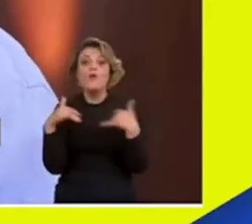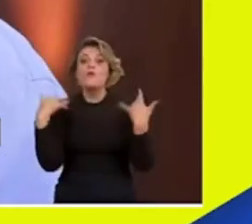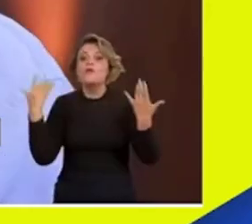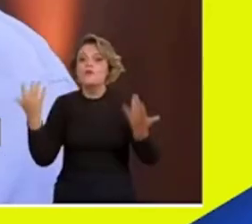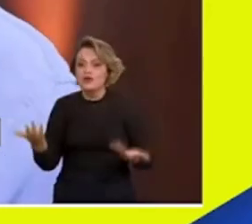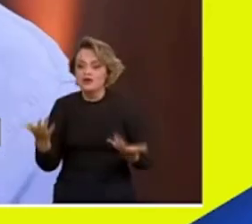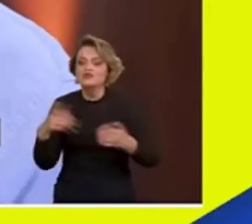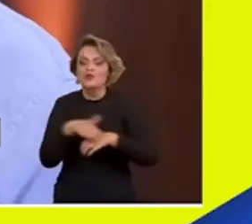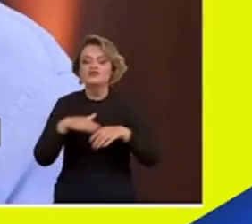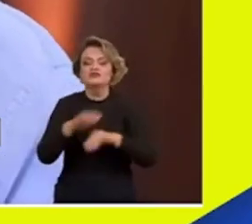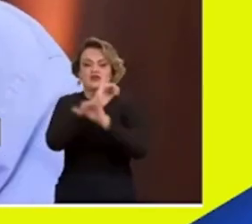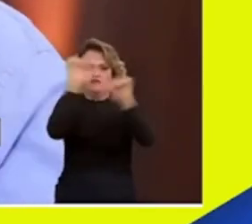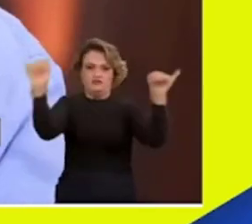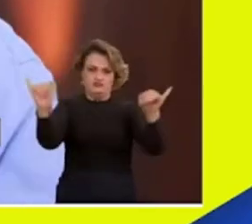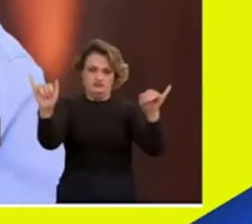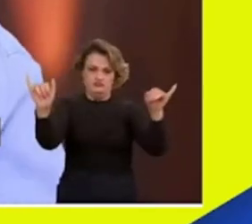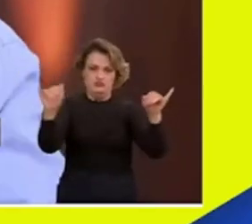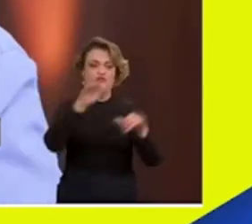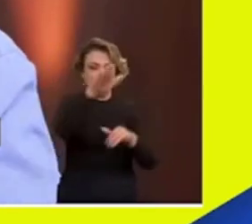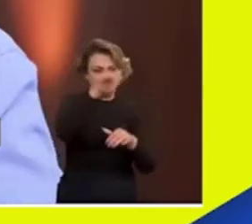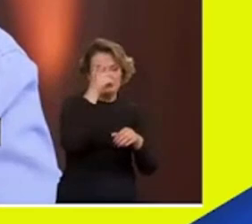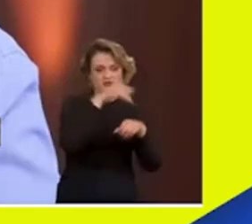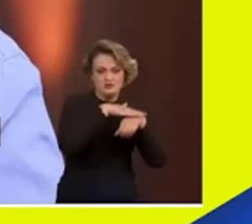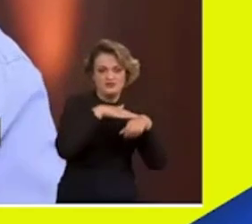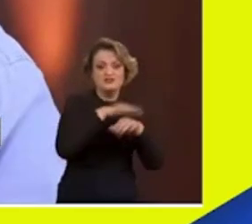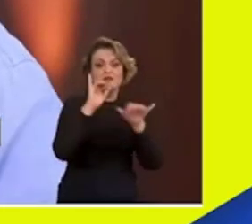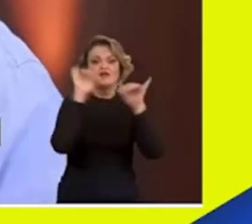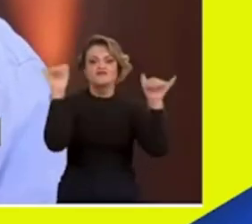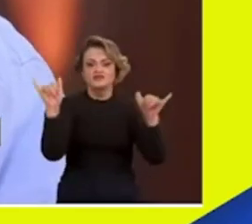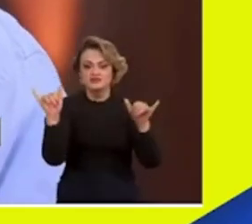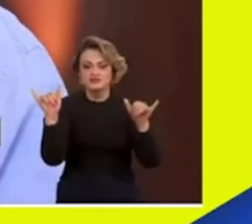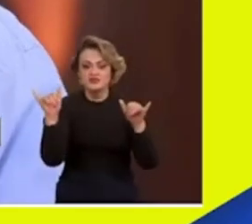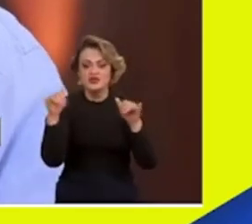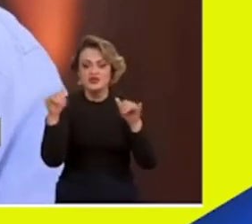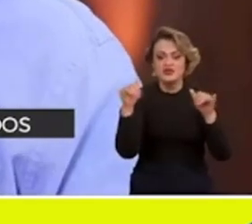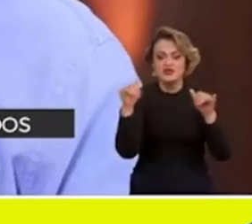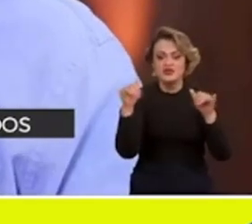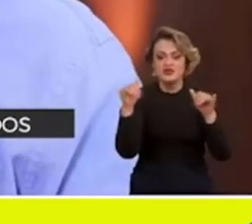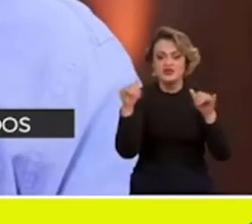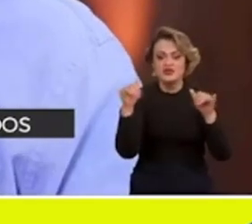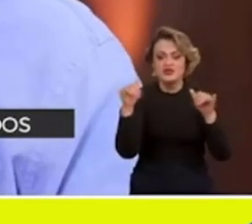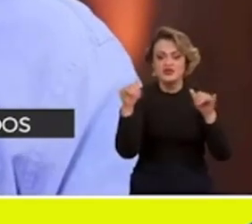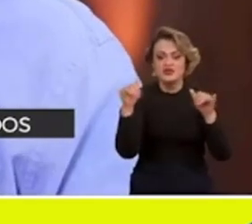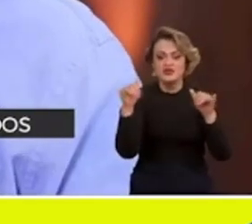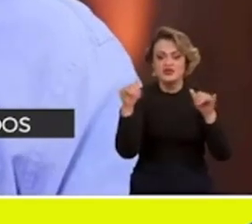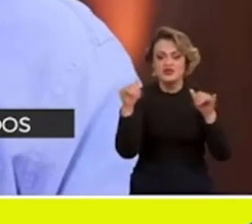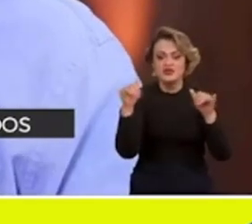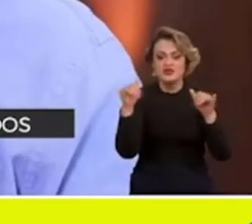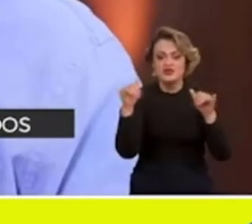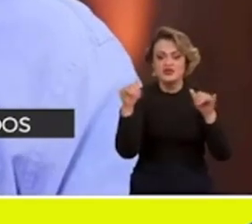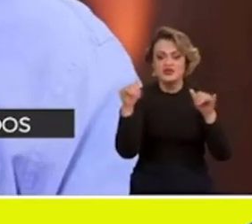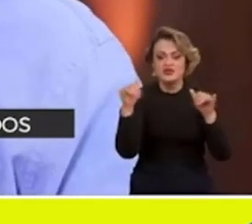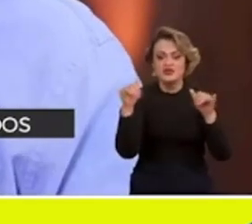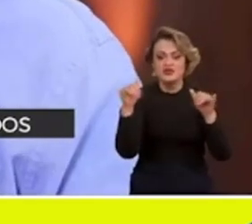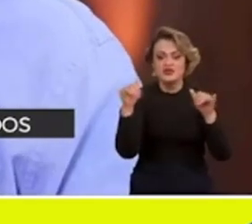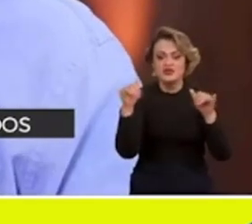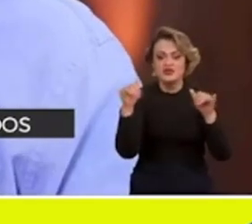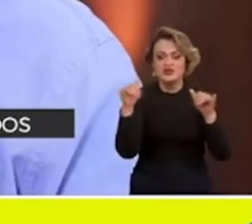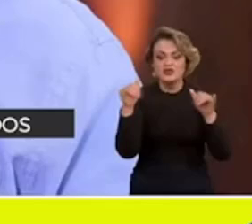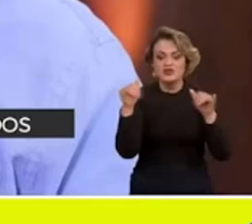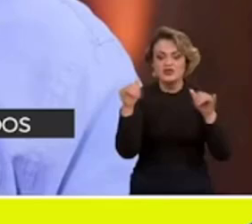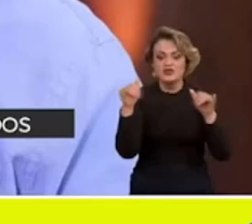saiba. Porque não tem conversa sigilosa na minha vida política. Bem, meus amigos, vocês acabaram de ouvir